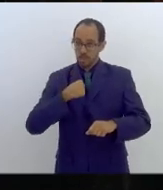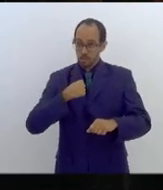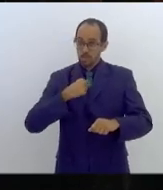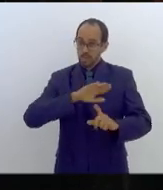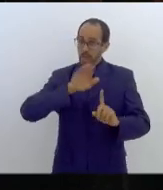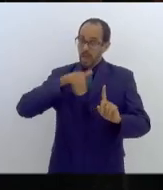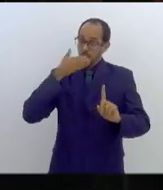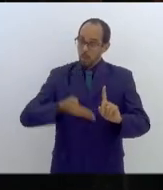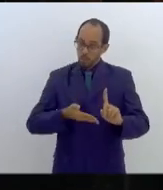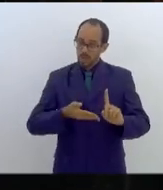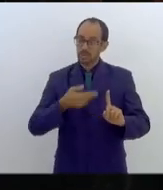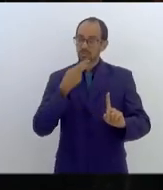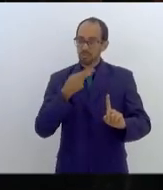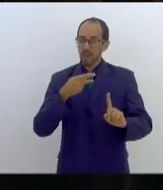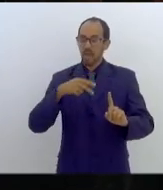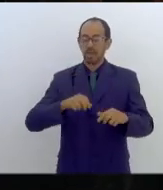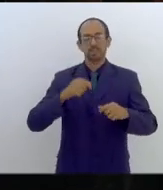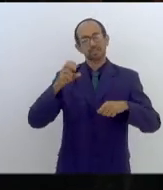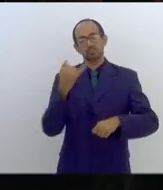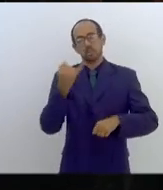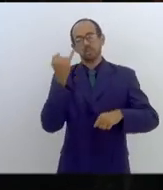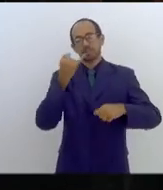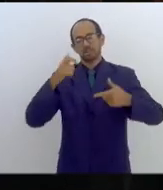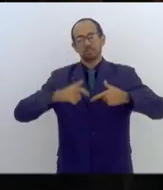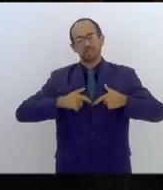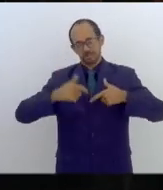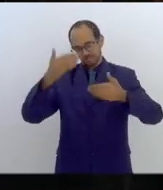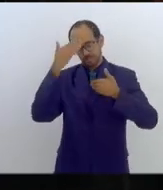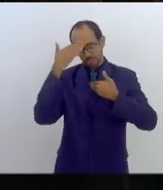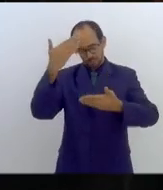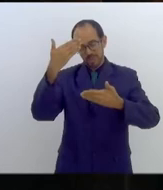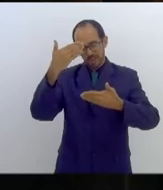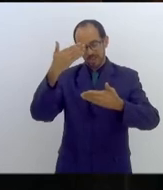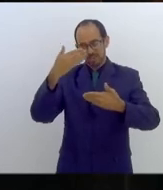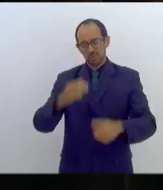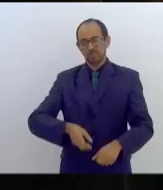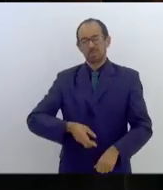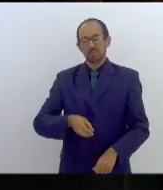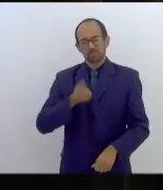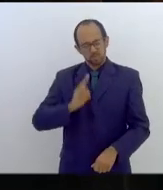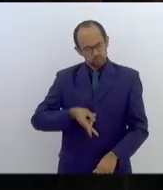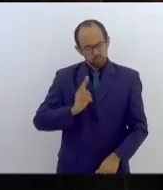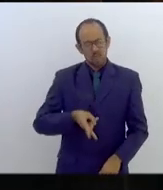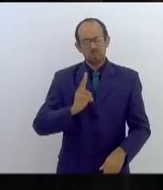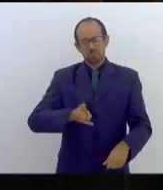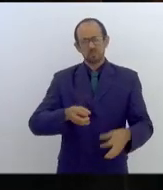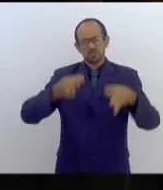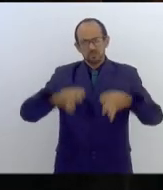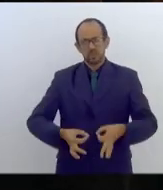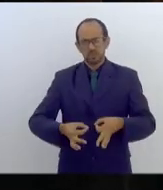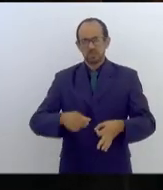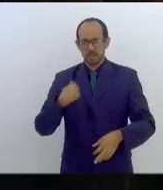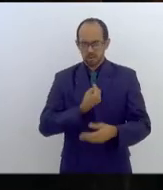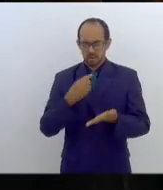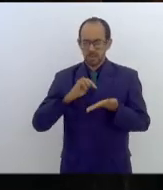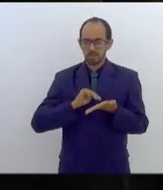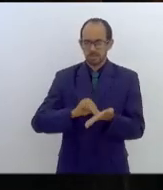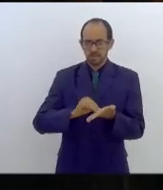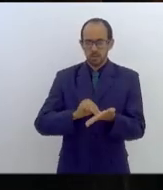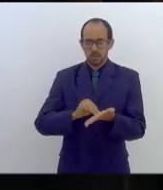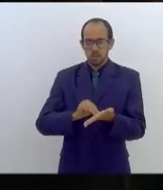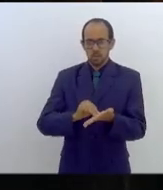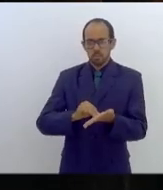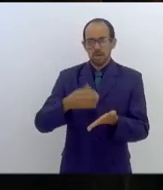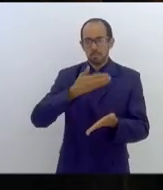de poder Ostentar essa tão importante medalha Muito obrigado sigamos firmes em nossa missão e sempre buscar o melhor os que